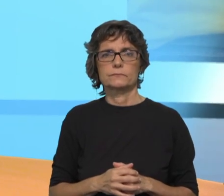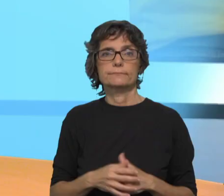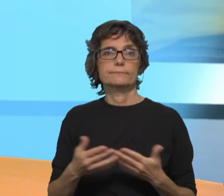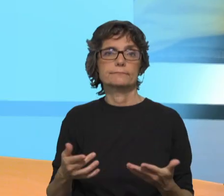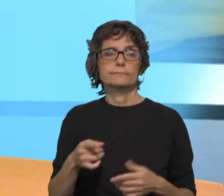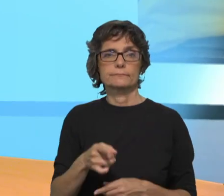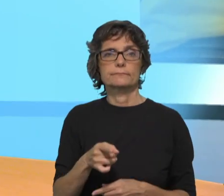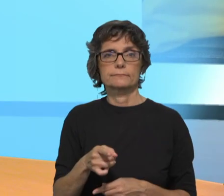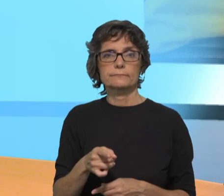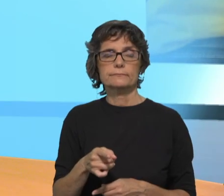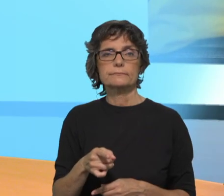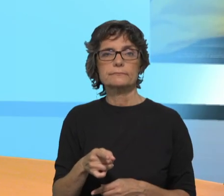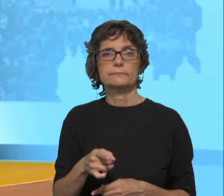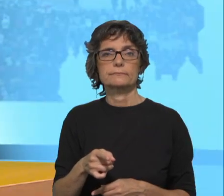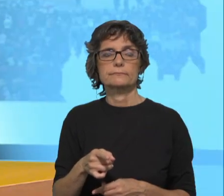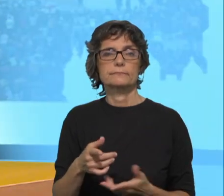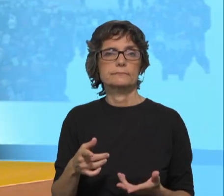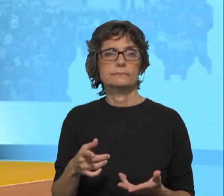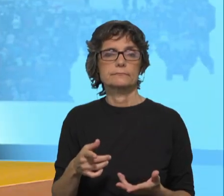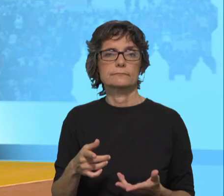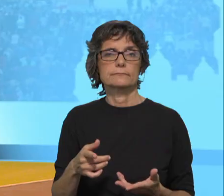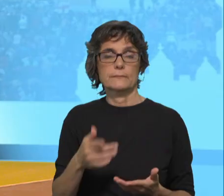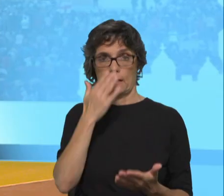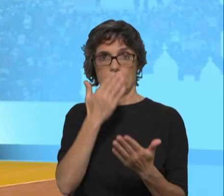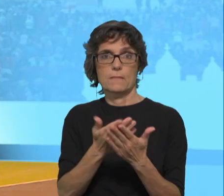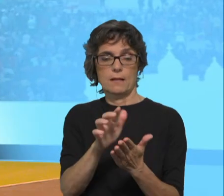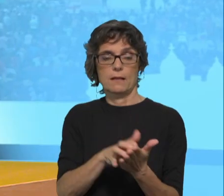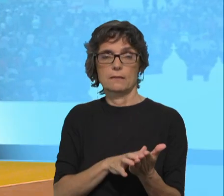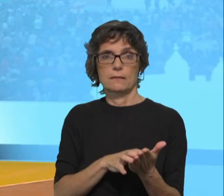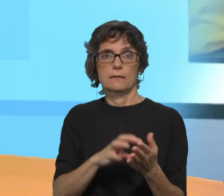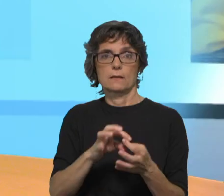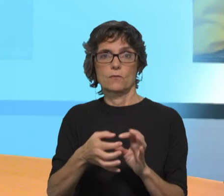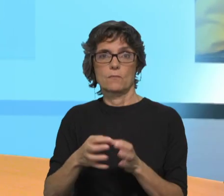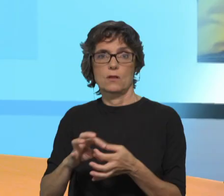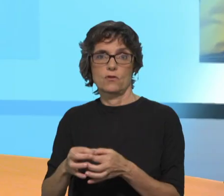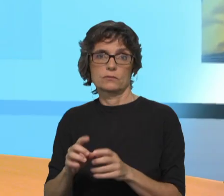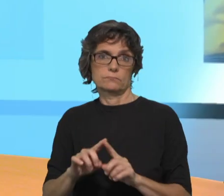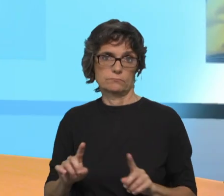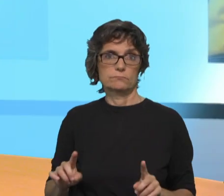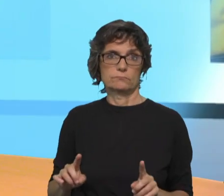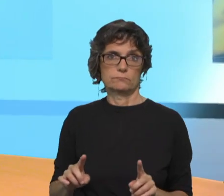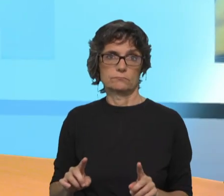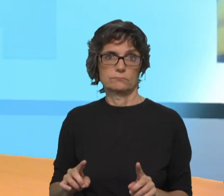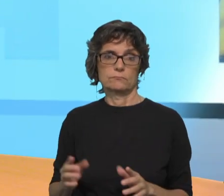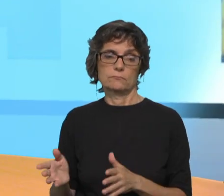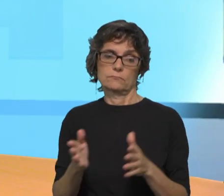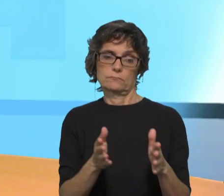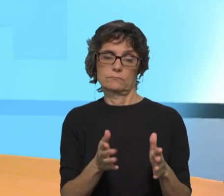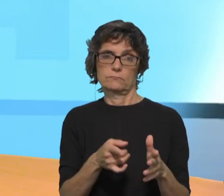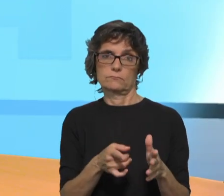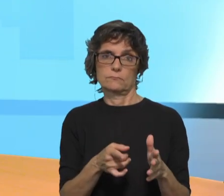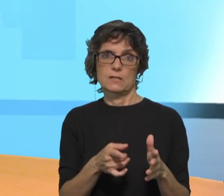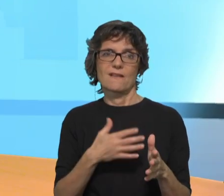Padre Jorge Nunes, temos aqui uma lógica diferente. Por um lado, esta lógica